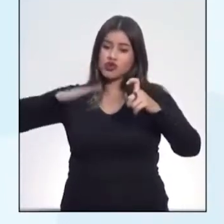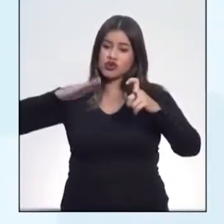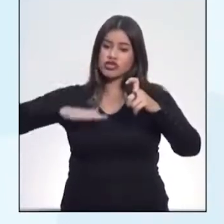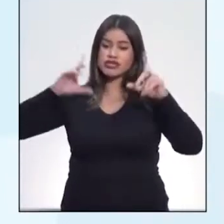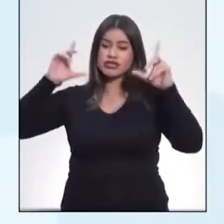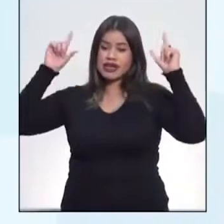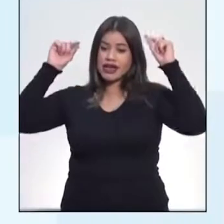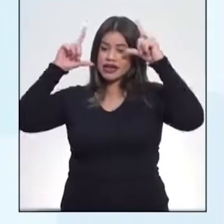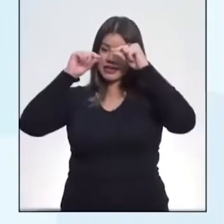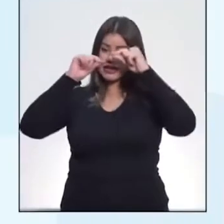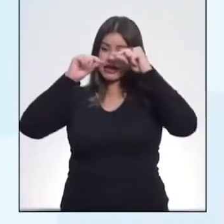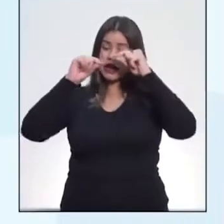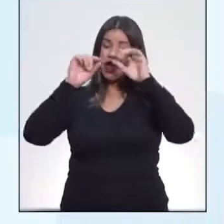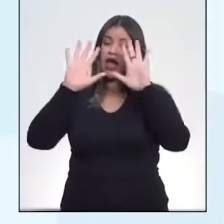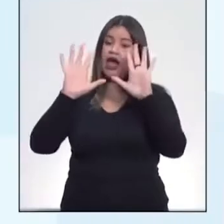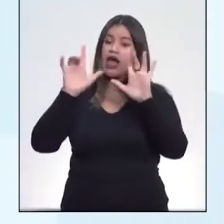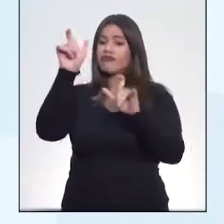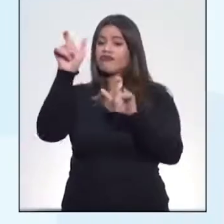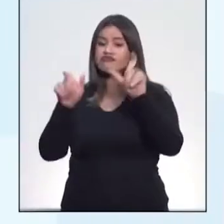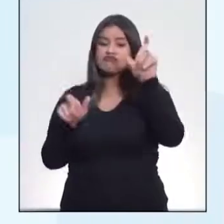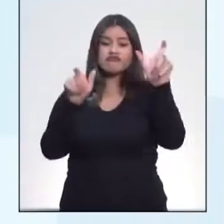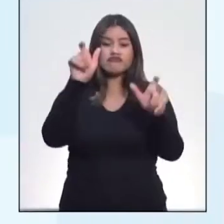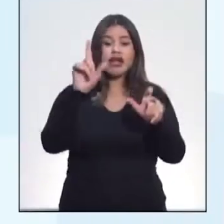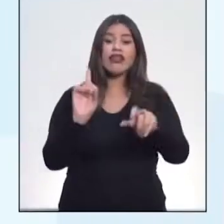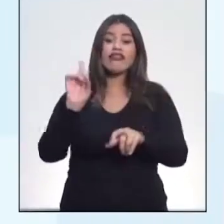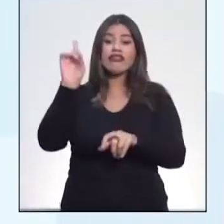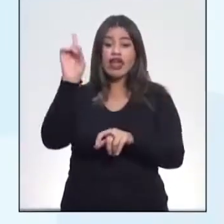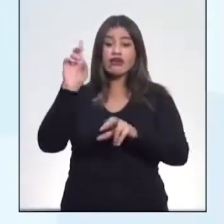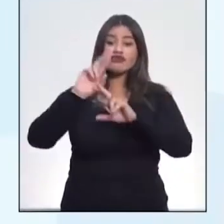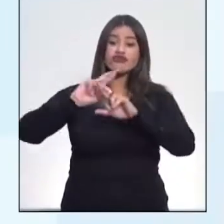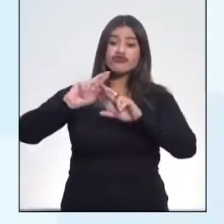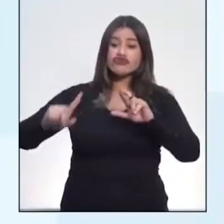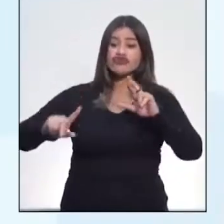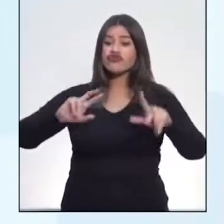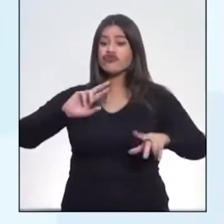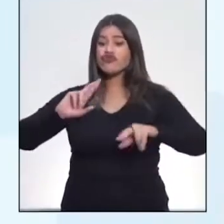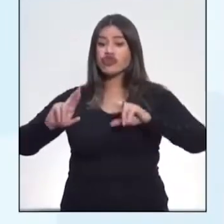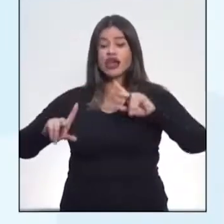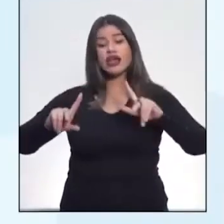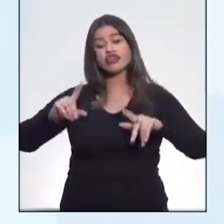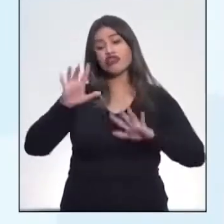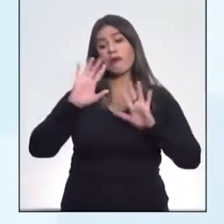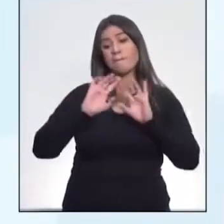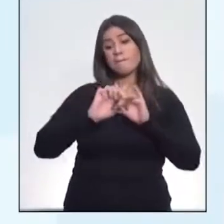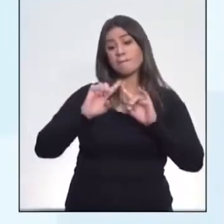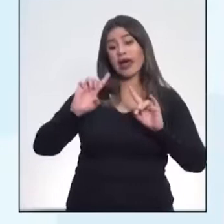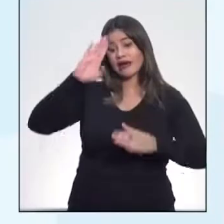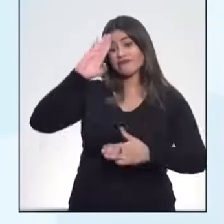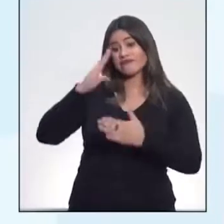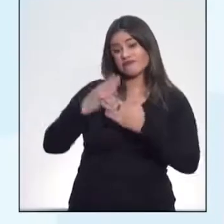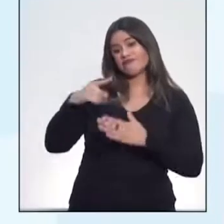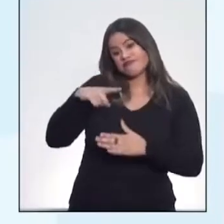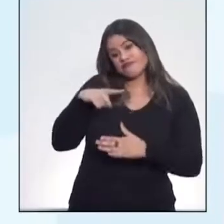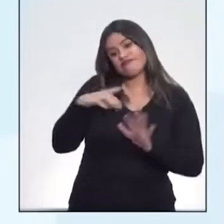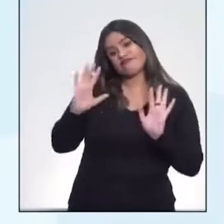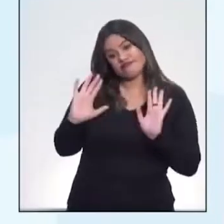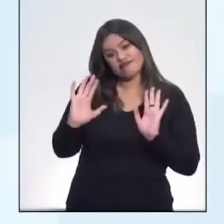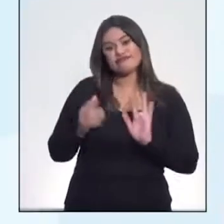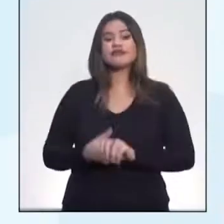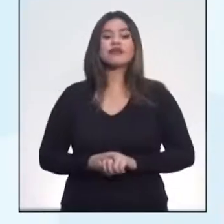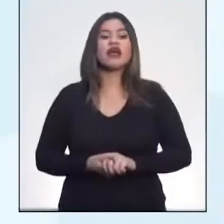diferentes elas eram todas todas elas manifestavam a mesma crença nos mesmos Deuses